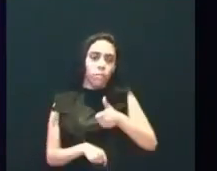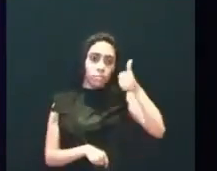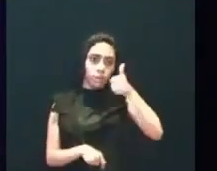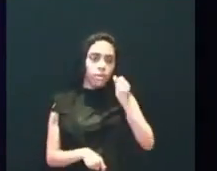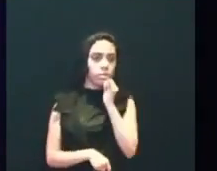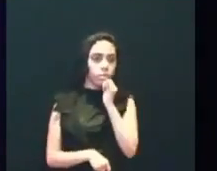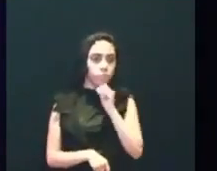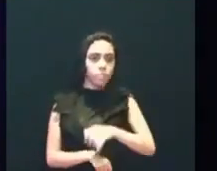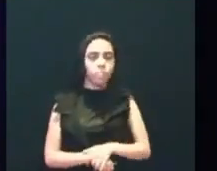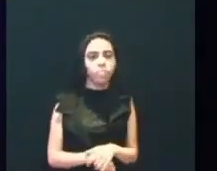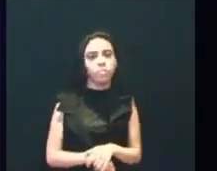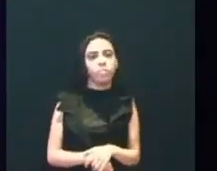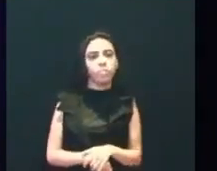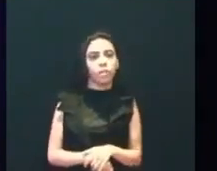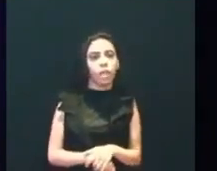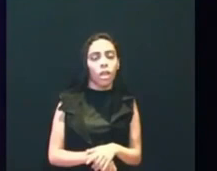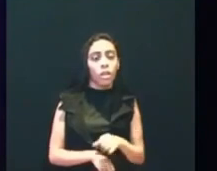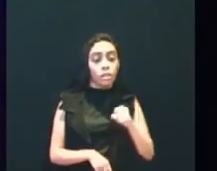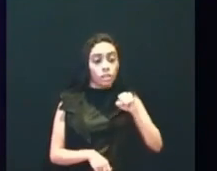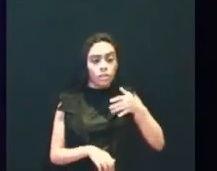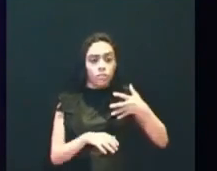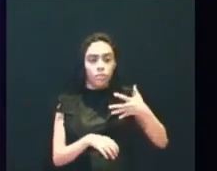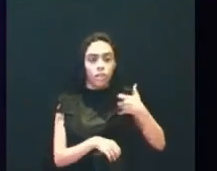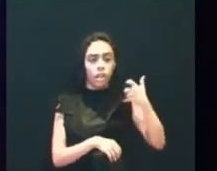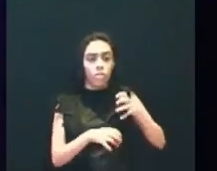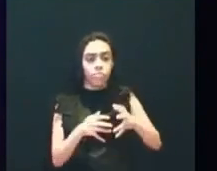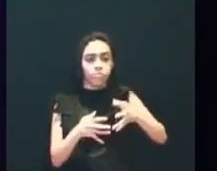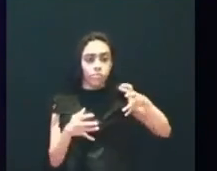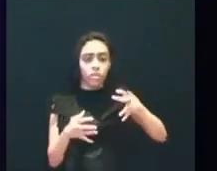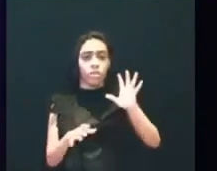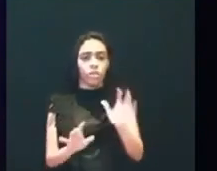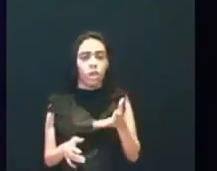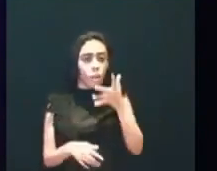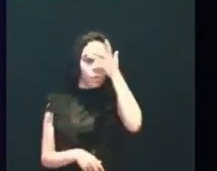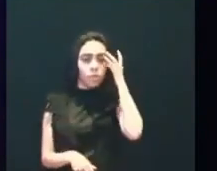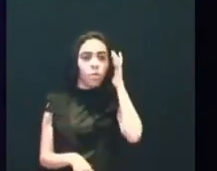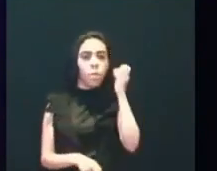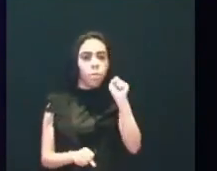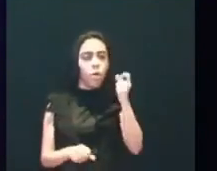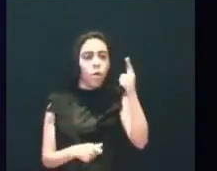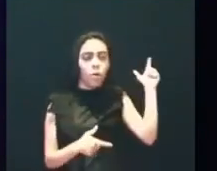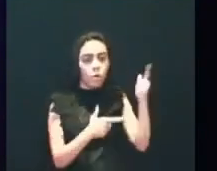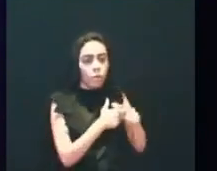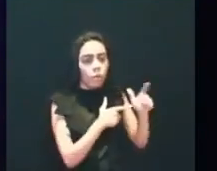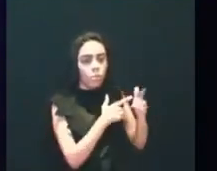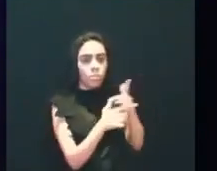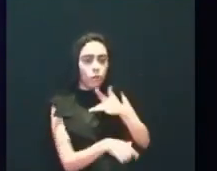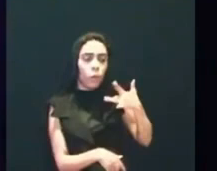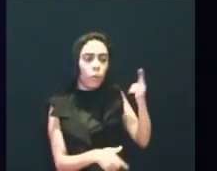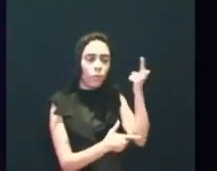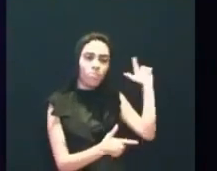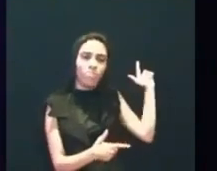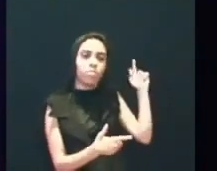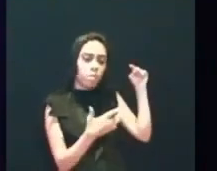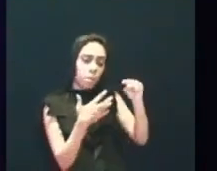Primeiro, porque quanto mais idade, maior a probabilidade desse doador ter outros problemas de saúde. E